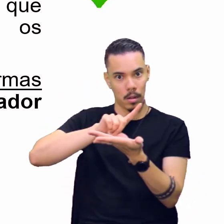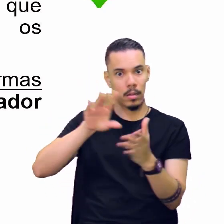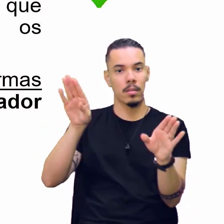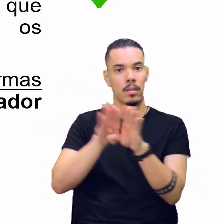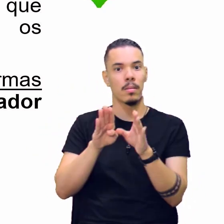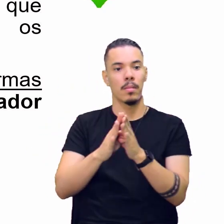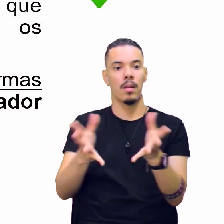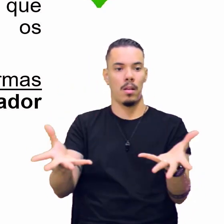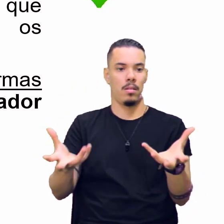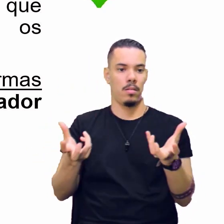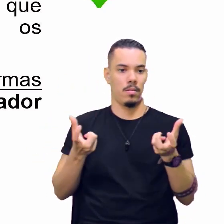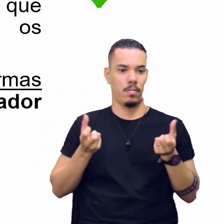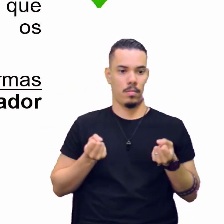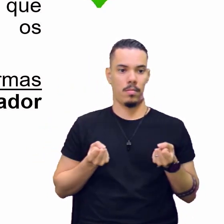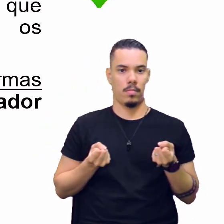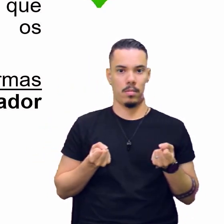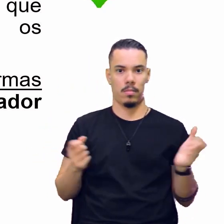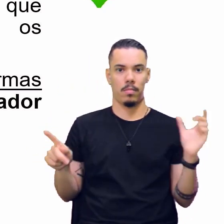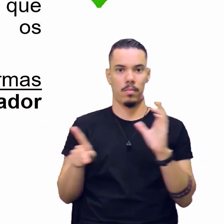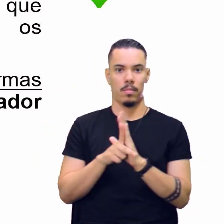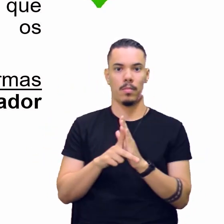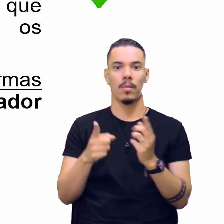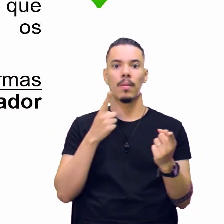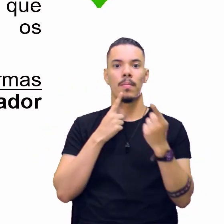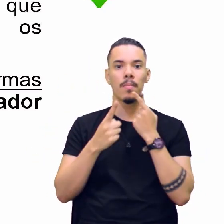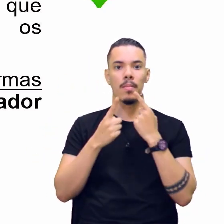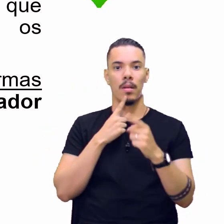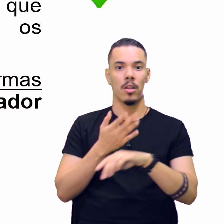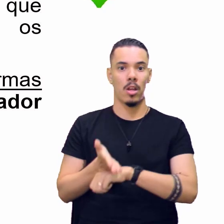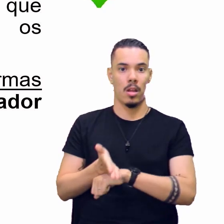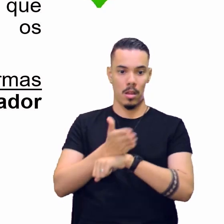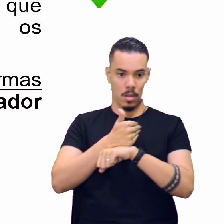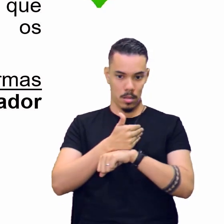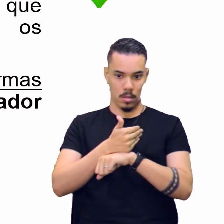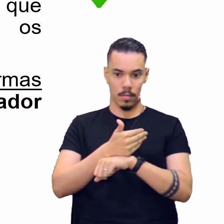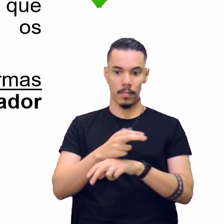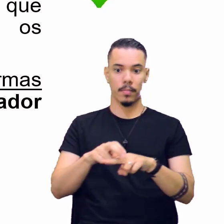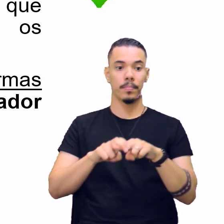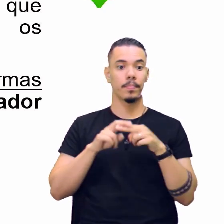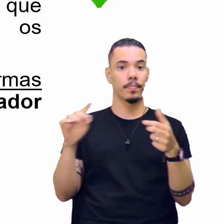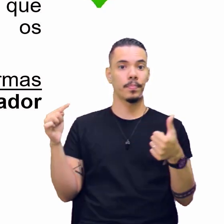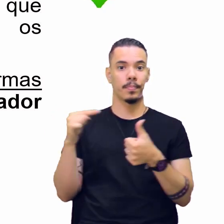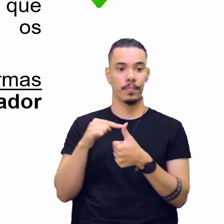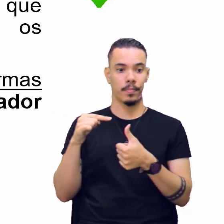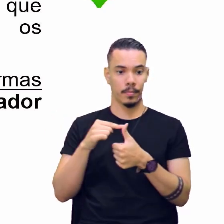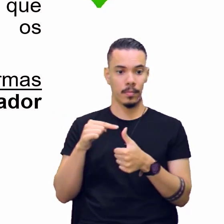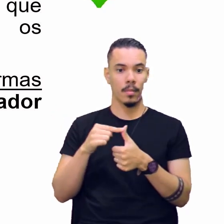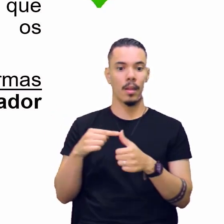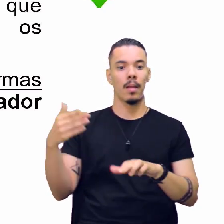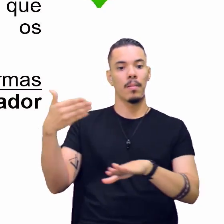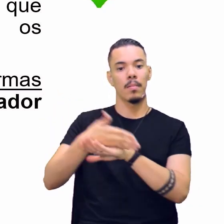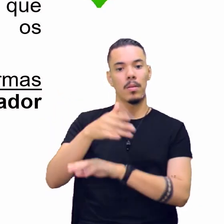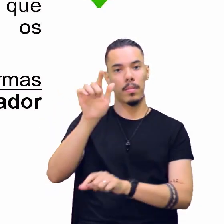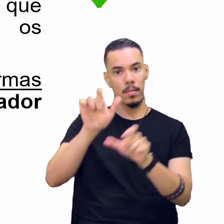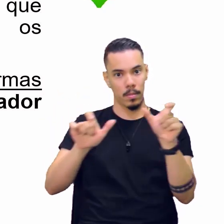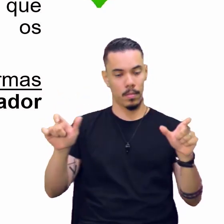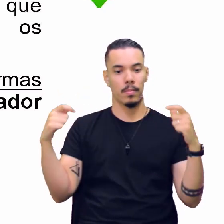do mediador do debate, tá bom? Então, primeiramente, os participantes têm